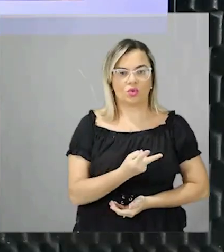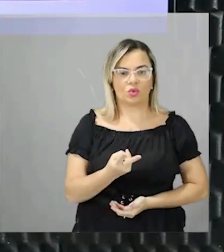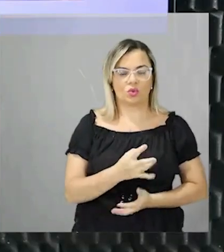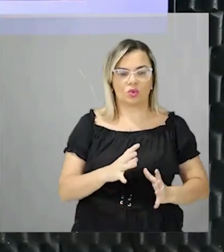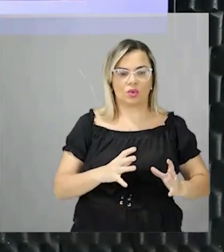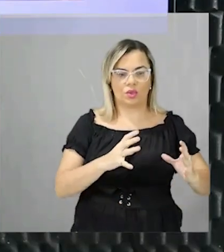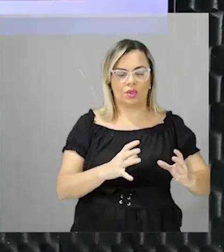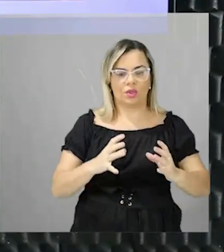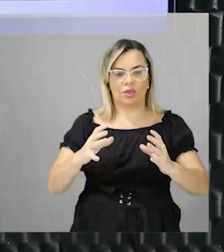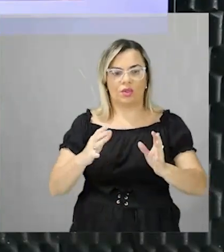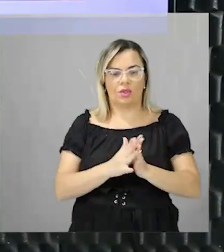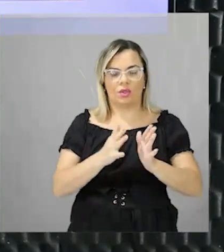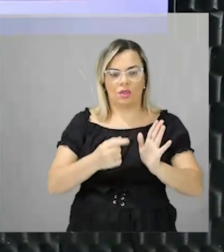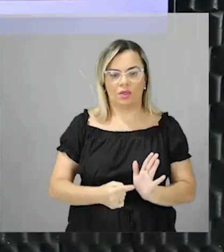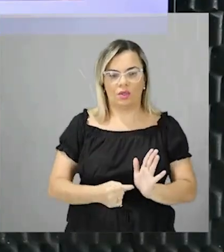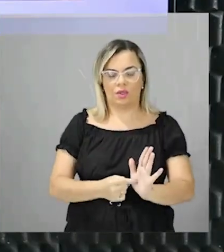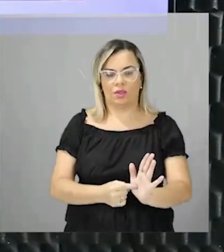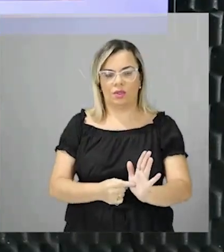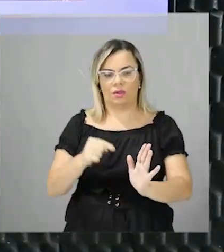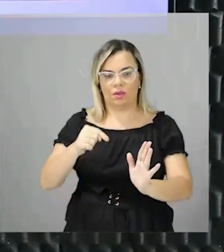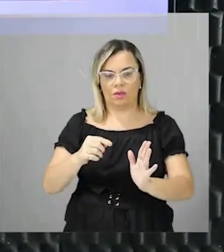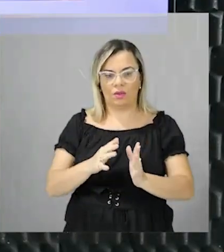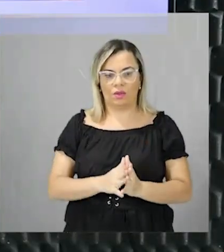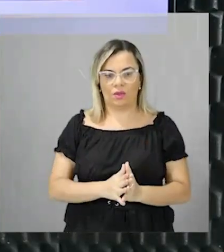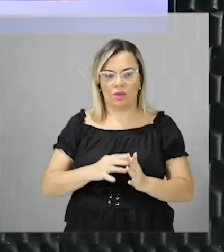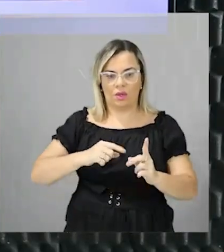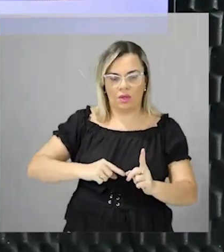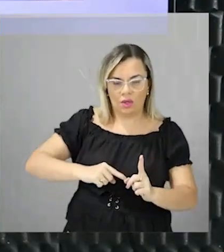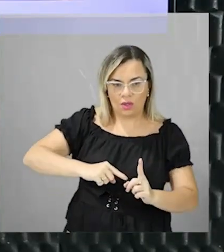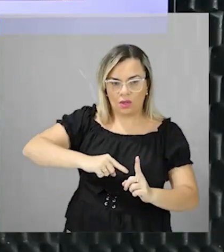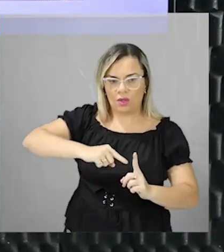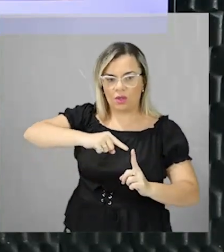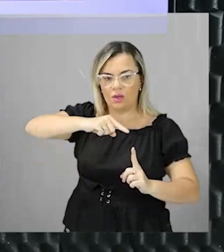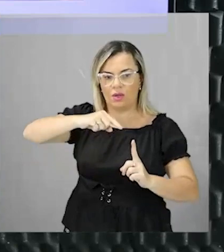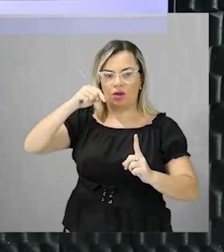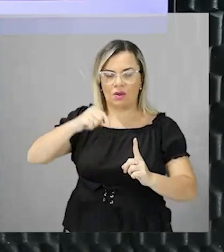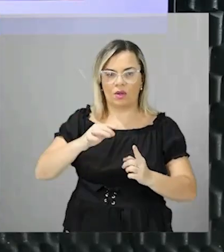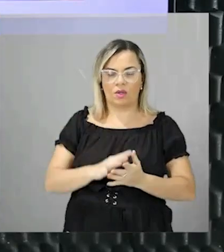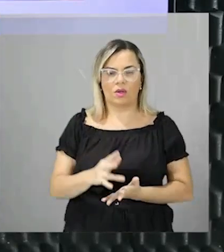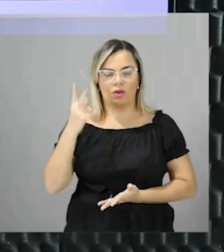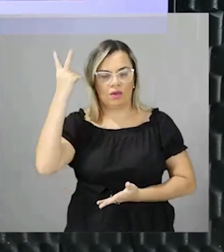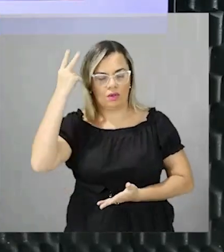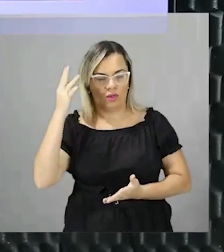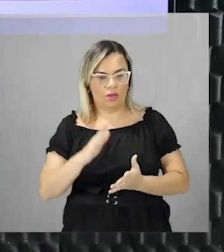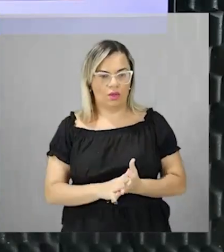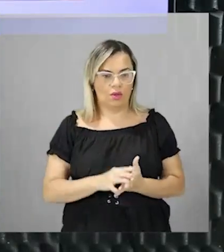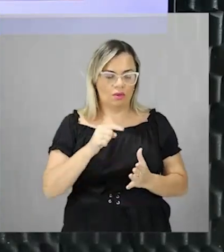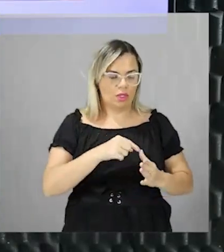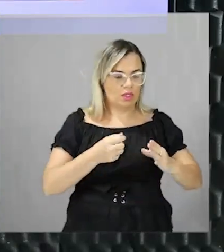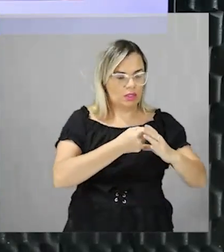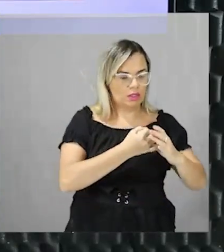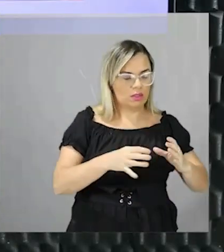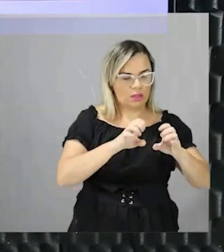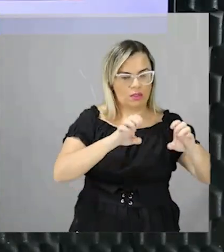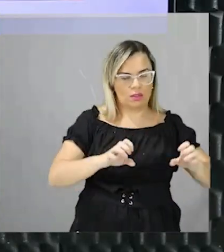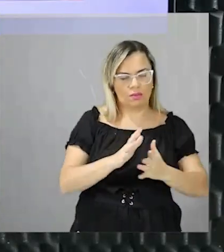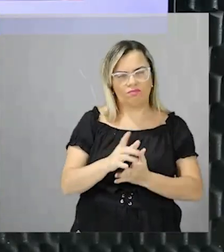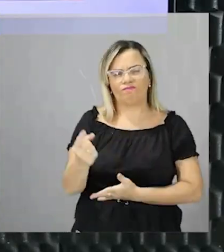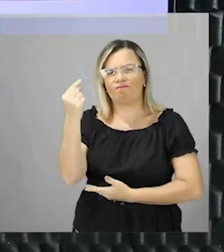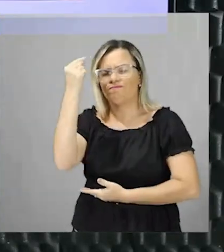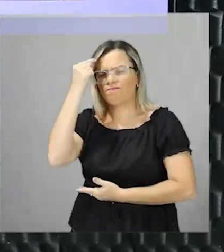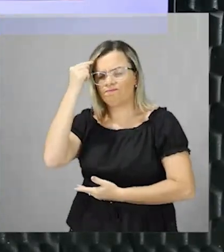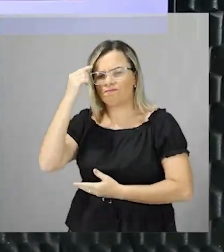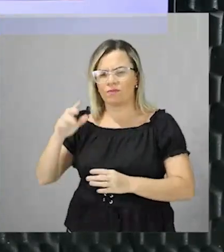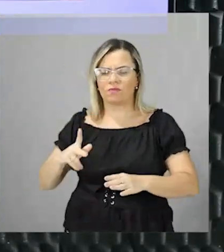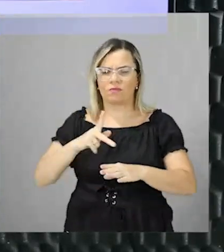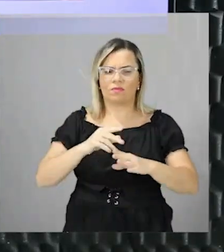ser expostas a uma maior pressão e temperatura do que no normal na sua composição. Ora, pensa comigo, cara. Quando tu tem uma rocha